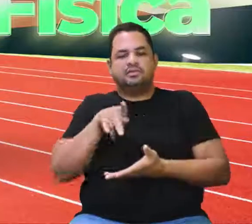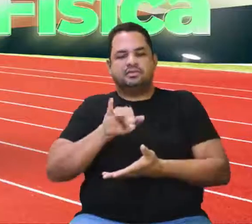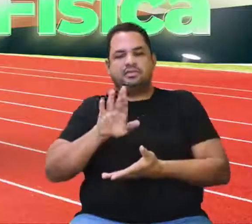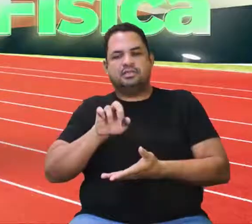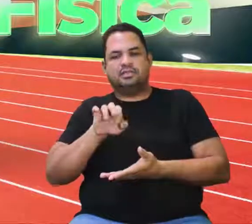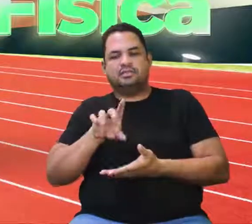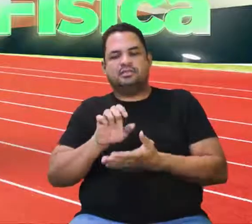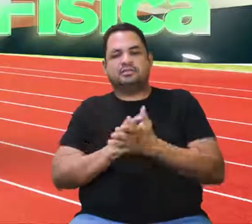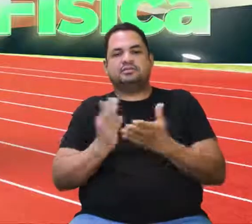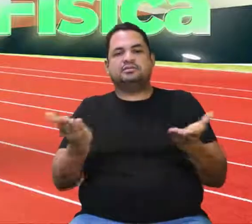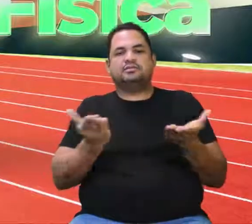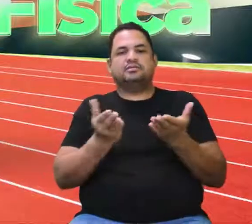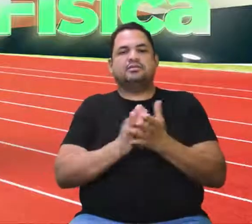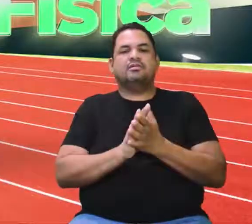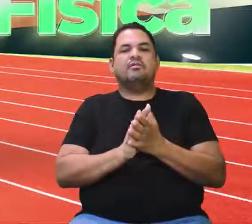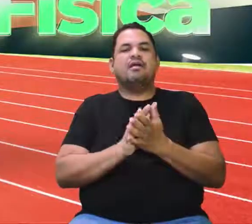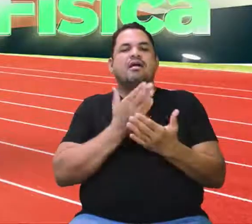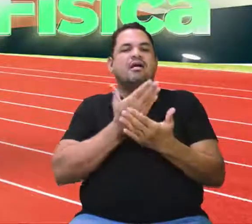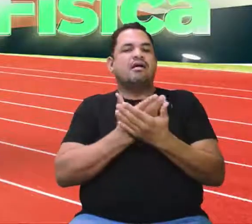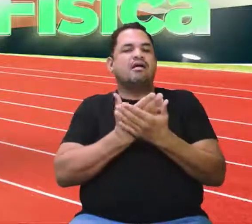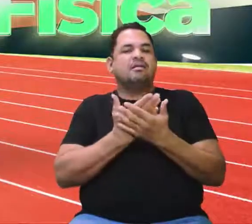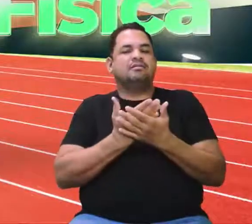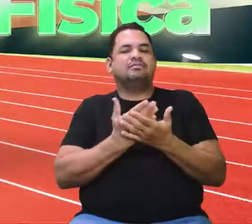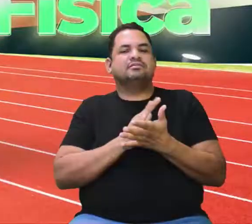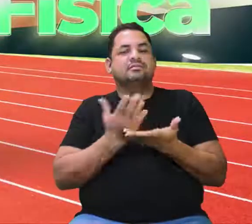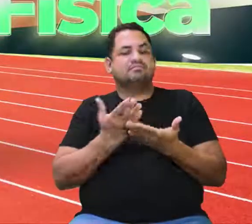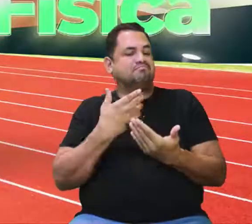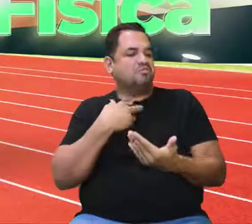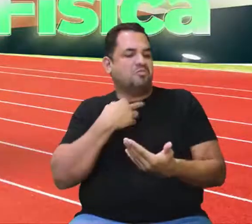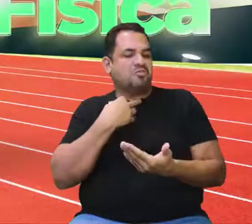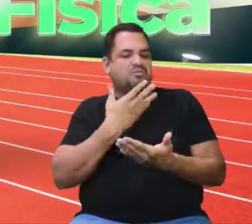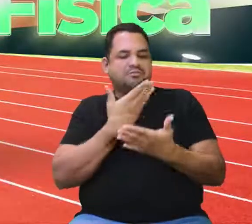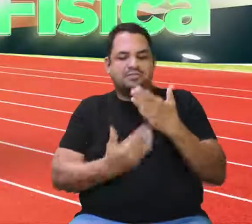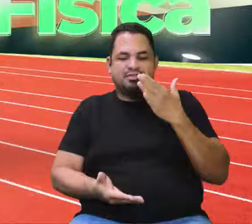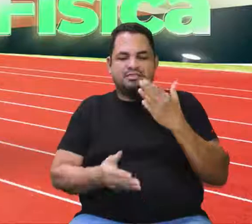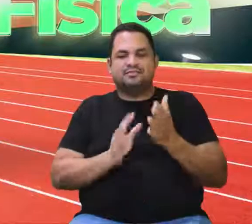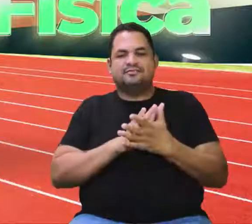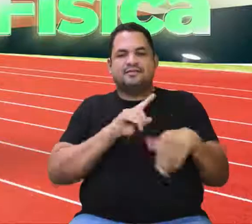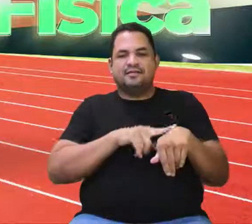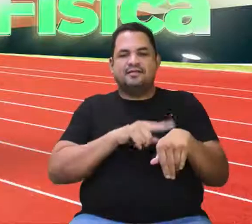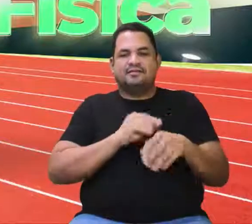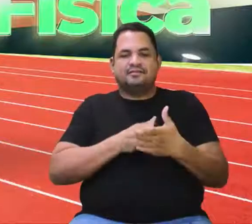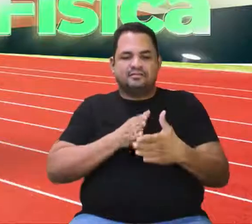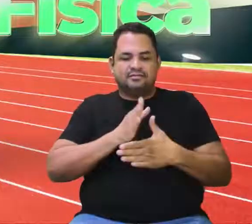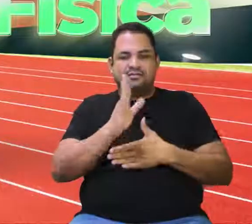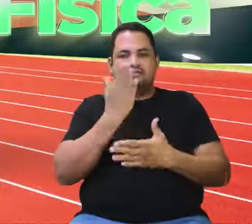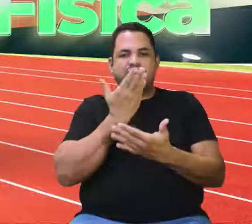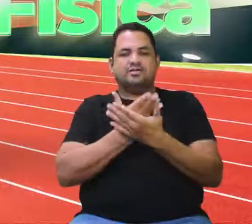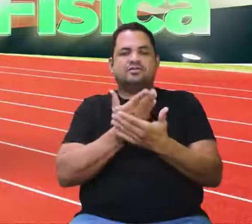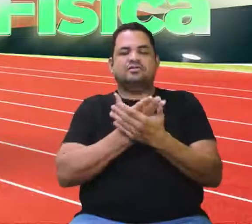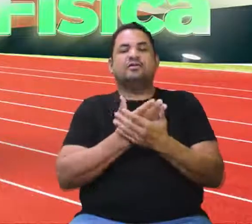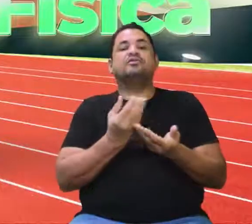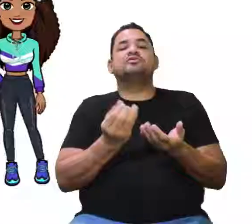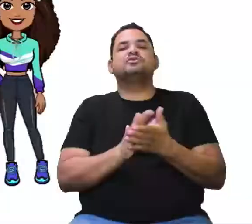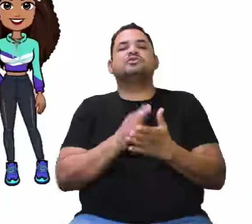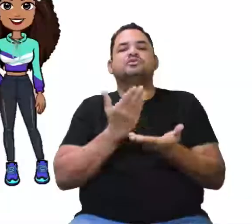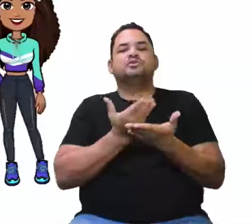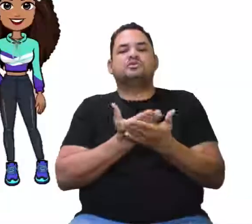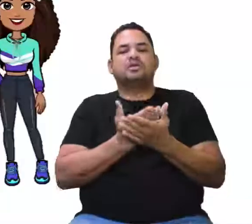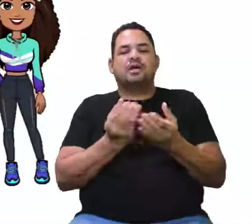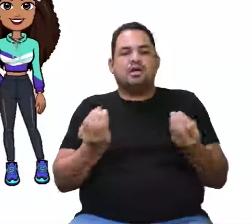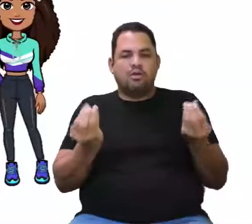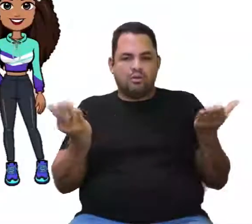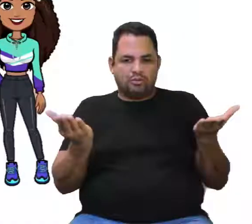E nós temos aí uma aula recheada, então não vamos perder tempo, né? Vamos direto para a nossa aula. O que nós vamos estudar hoje? Acompanha